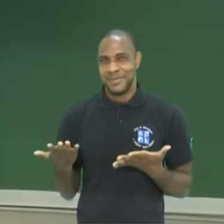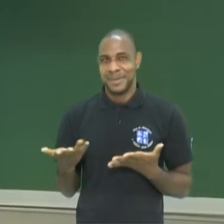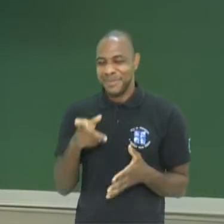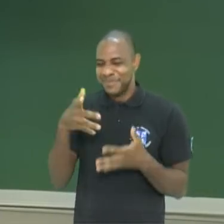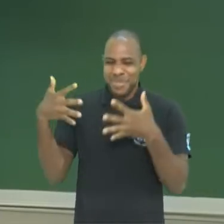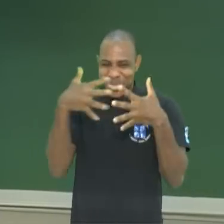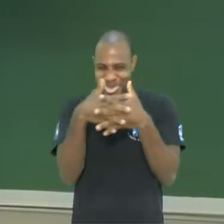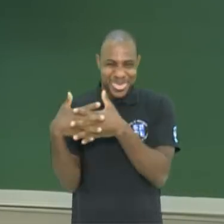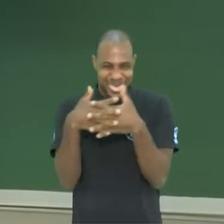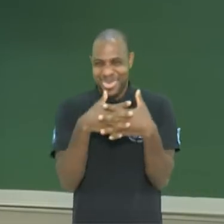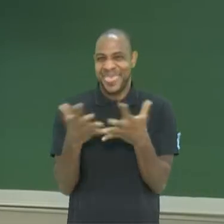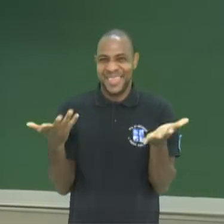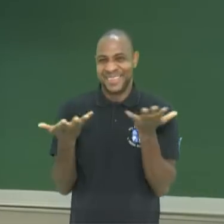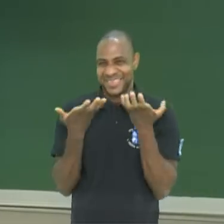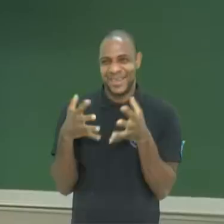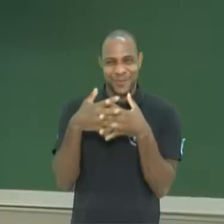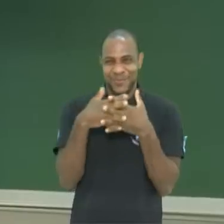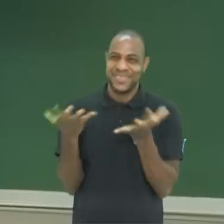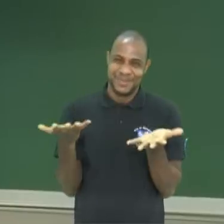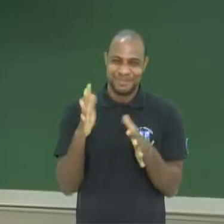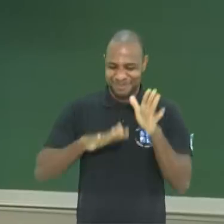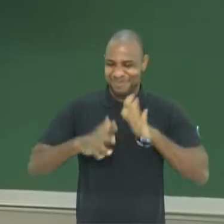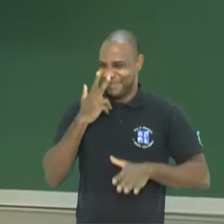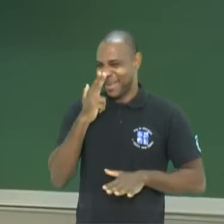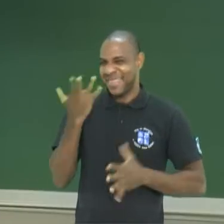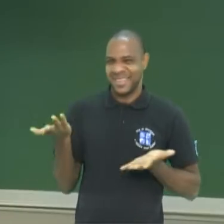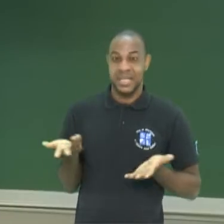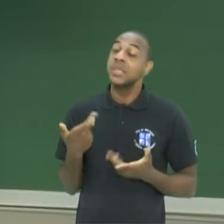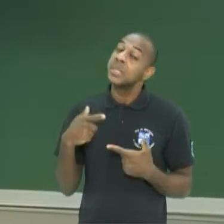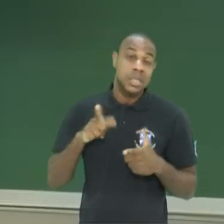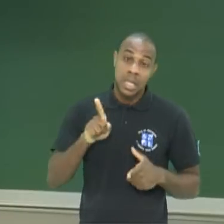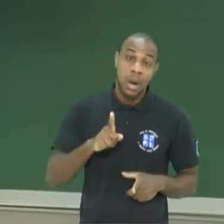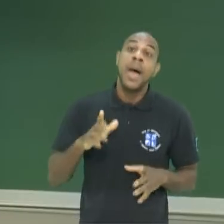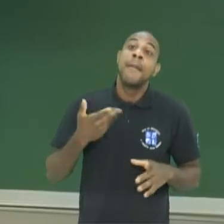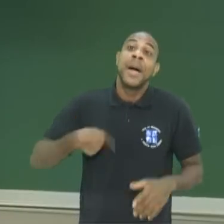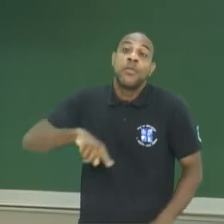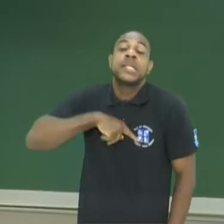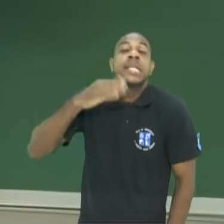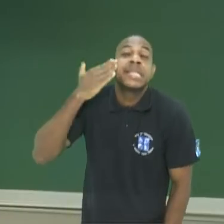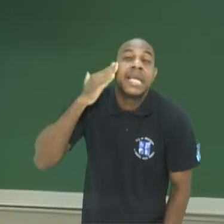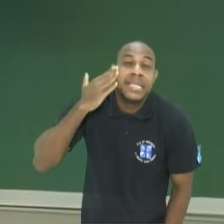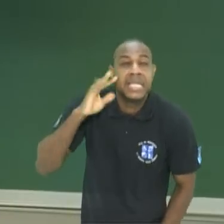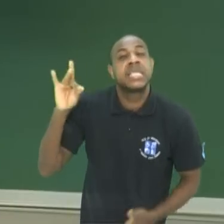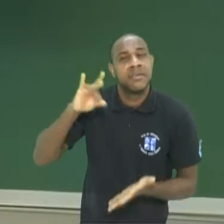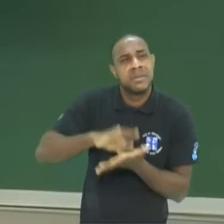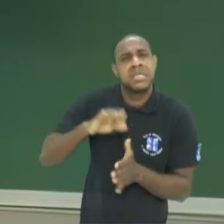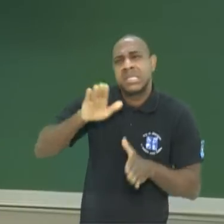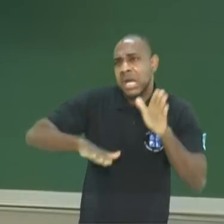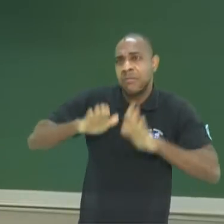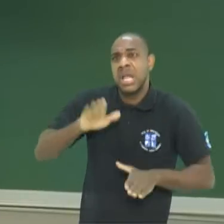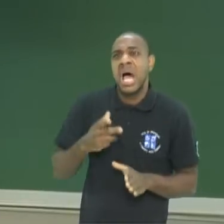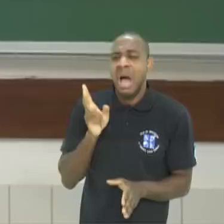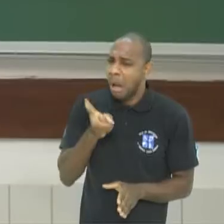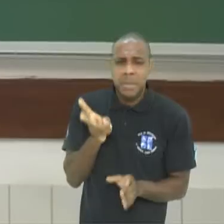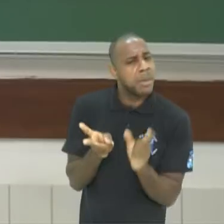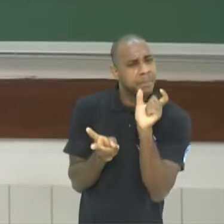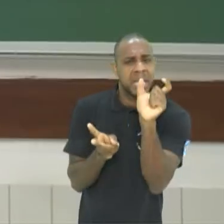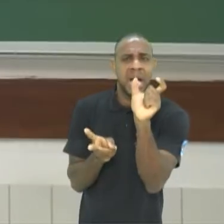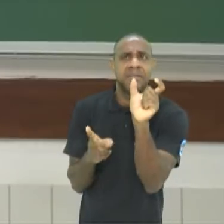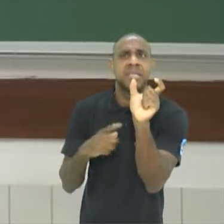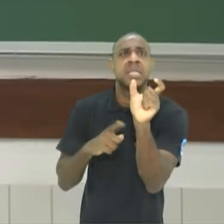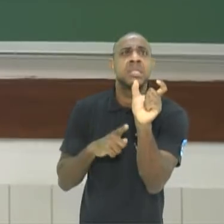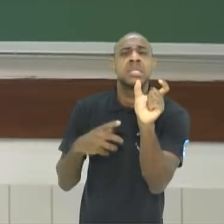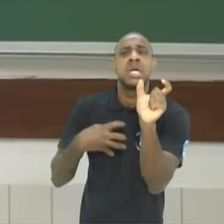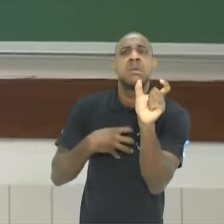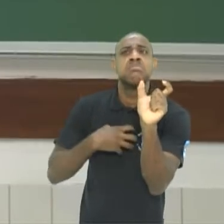confundir a cabeça de vocês. Não, não é por isso. É para a gente entender realmente que talvez a mesma palavra ela possui ali